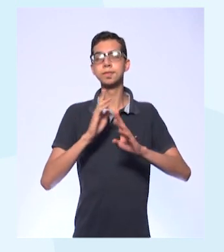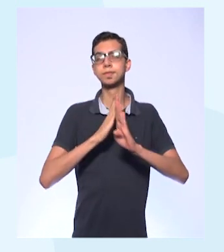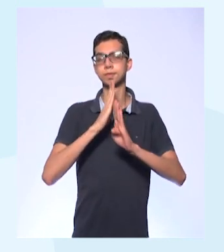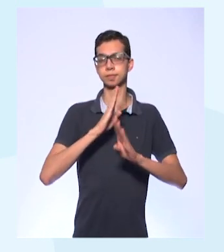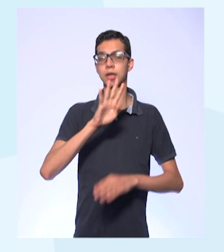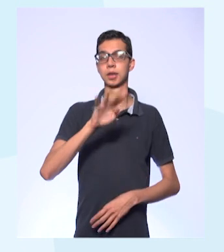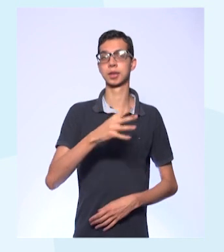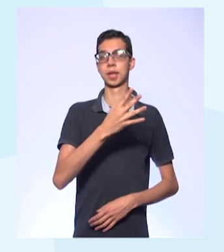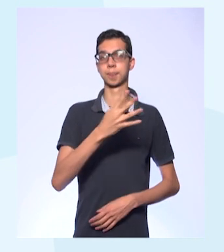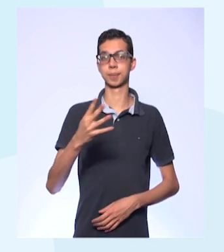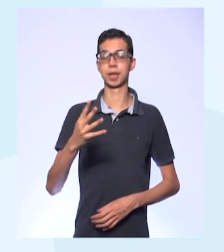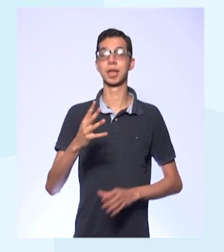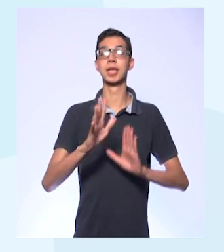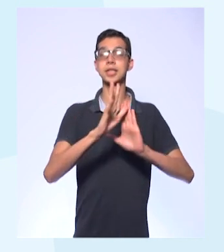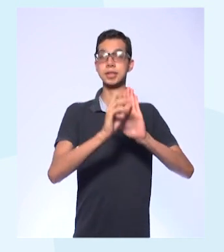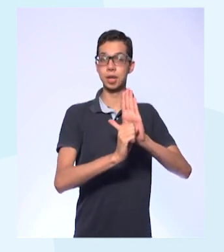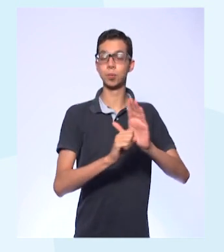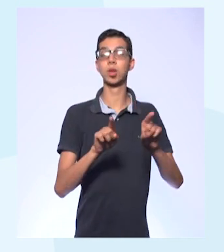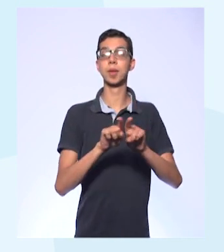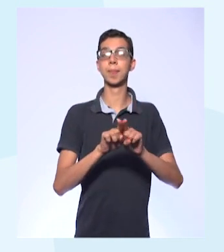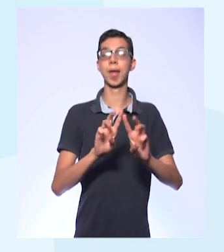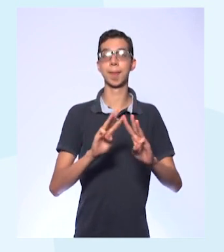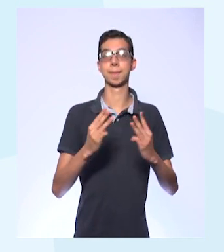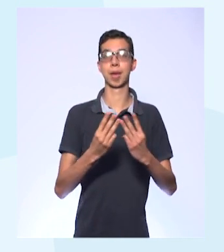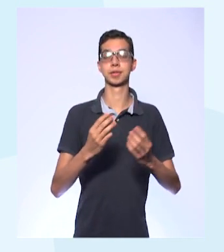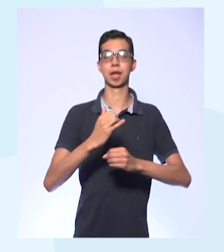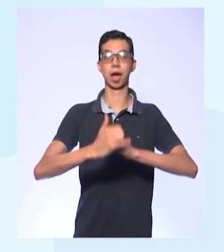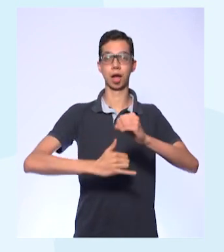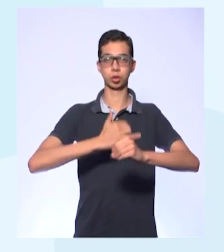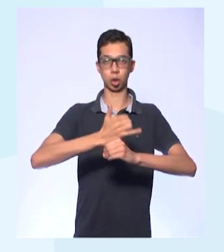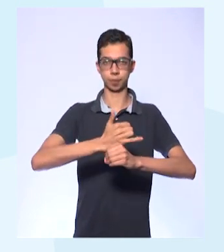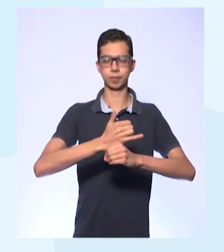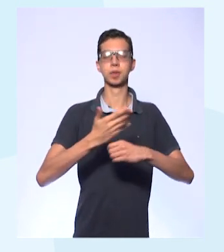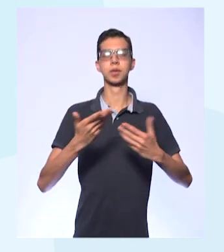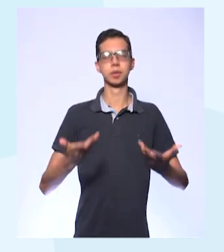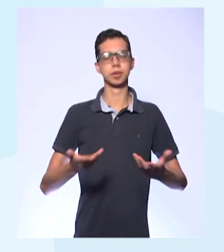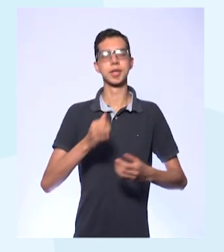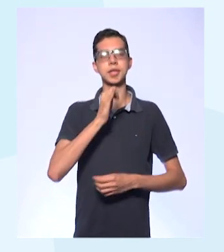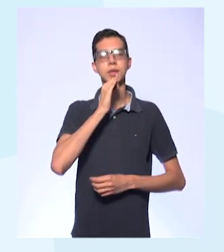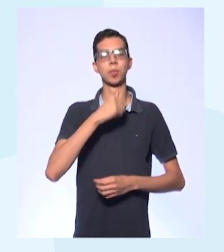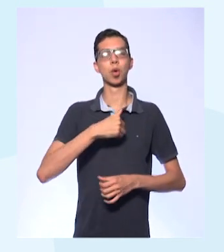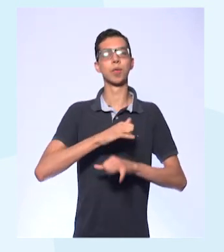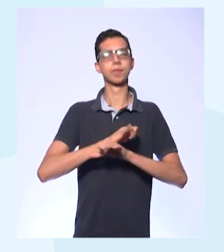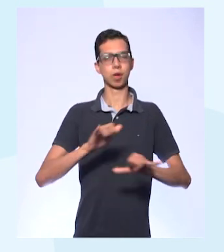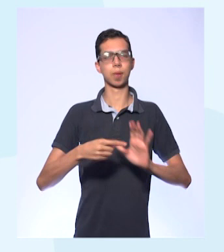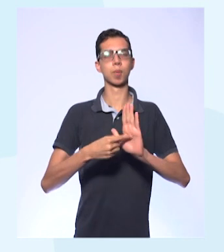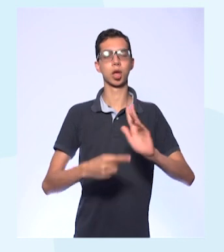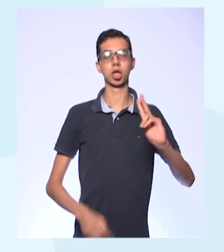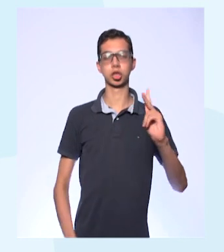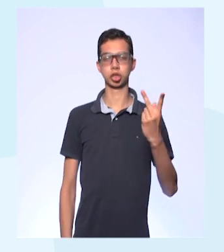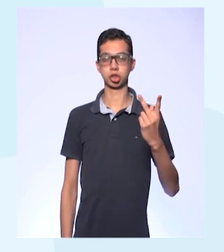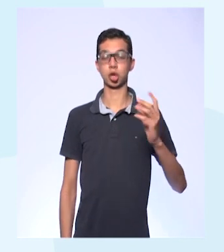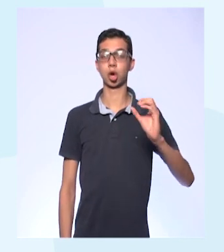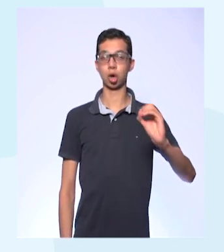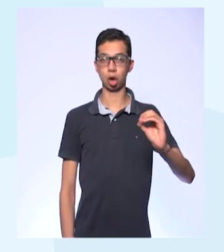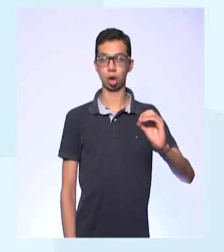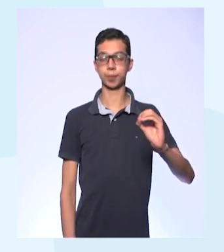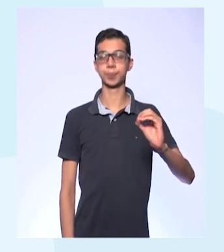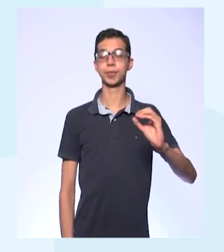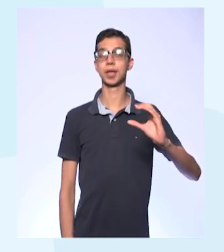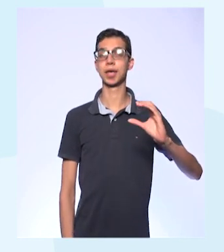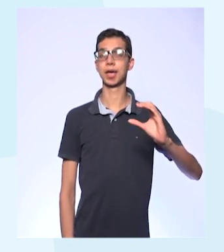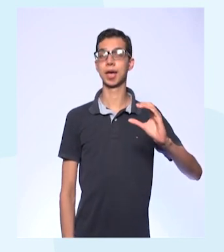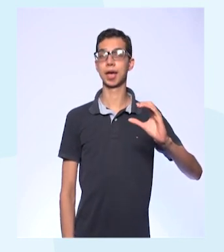o símbolo e a massa atômica. Eu vou deixar para vocês, no caso, quais elementos? O hidrogênio, o oxigênio, o cálcio, o cobre,